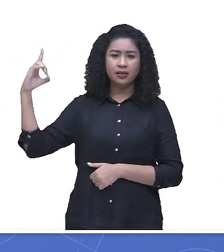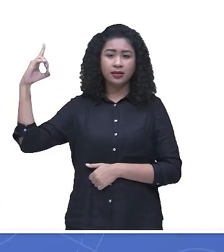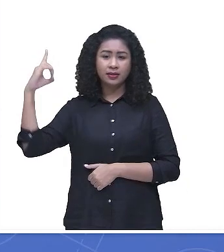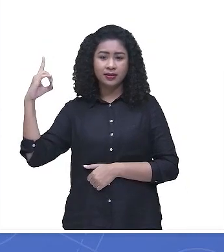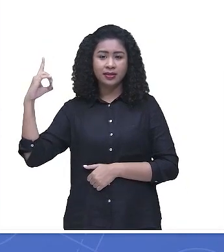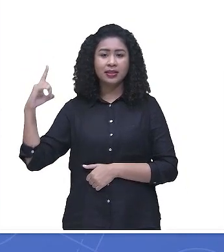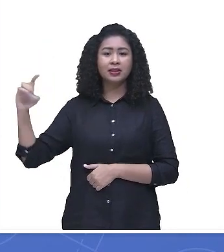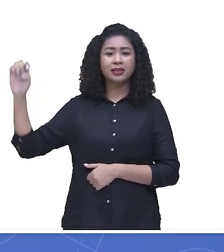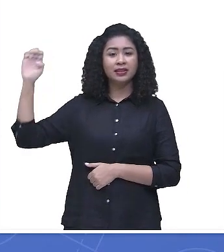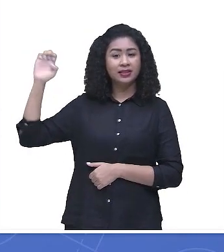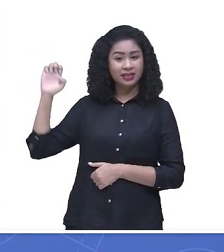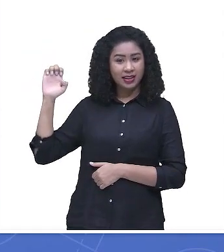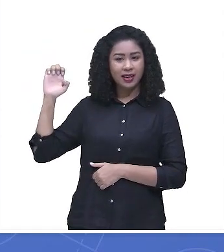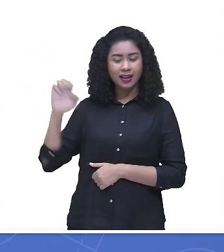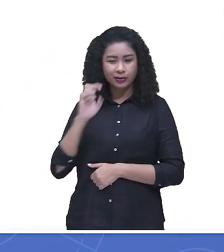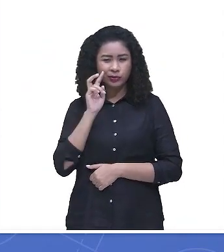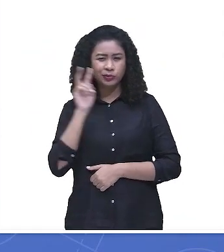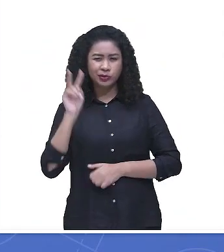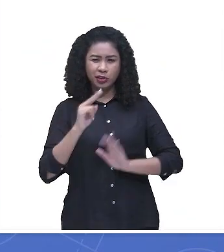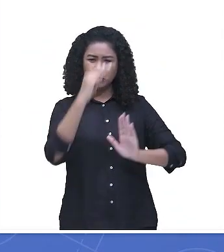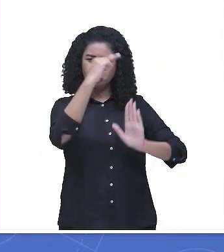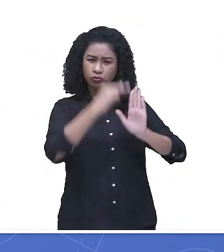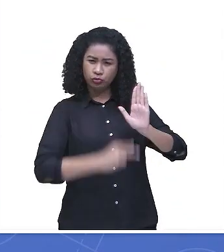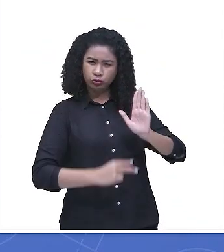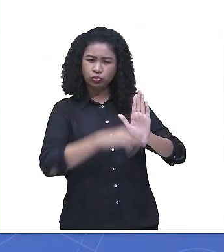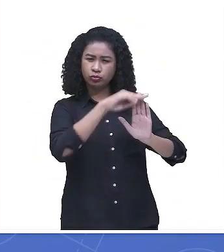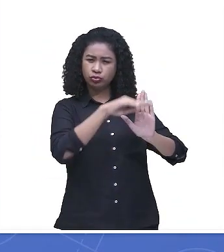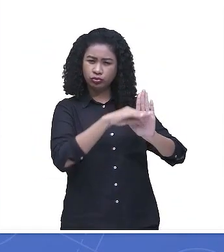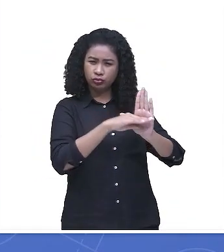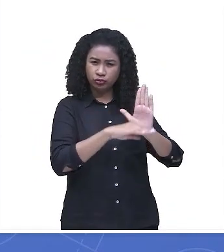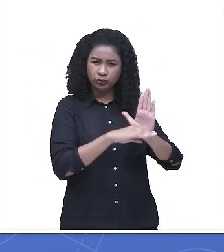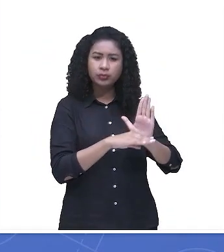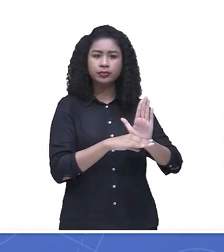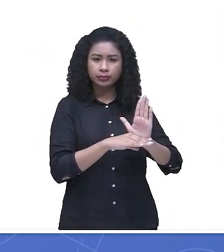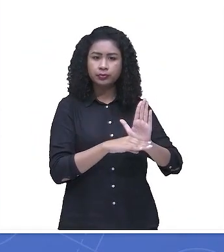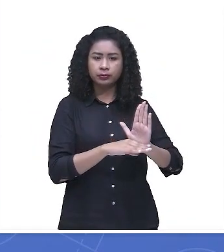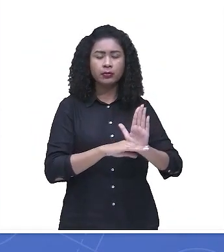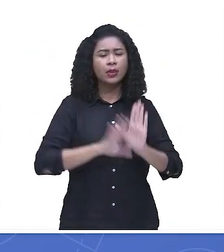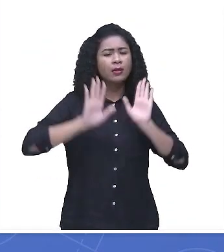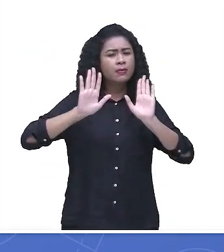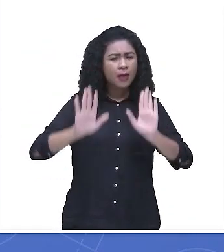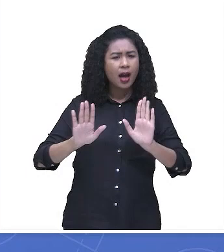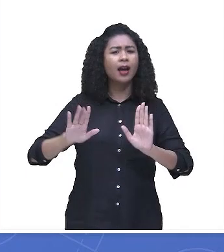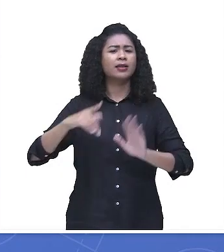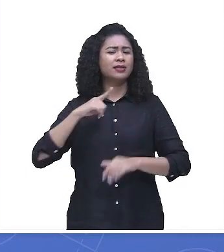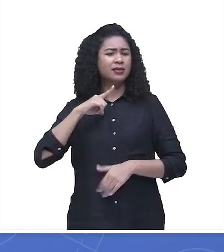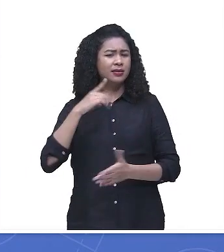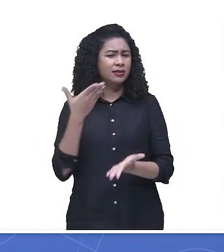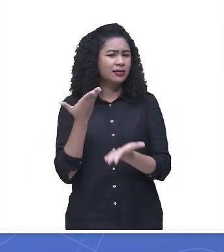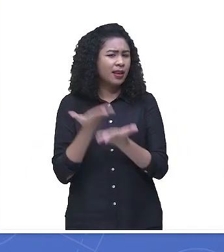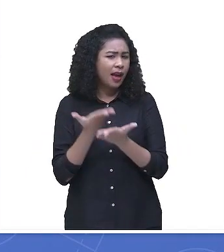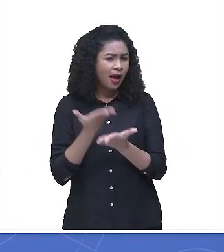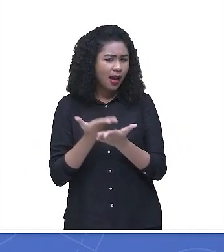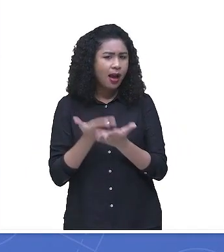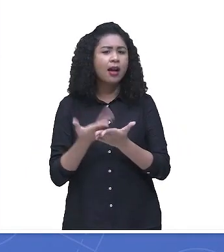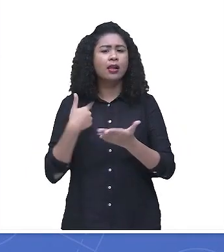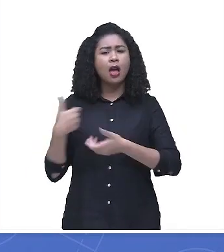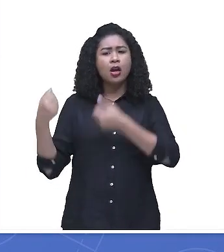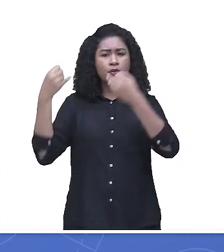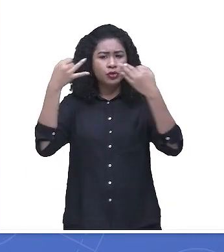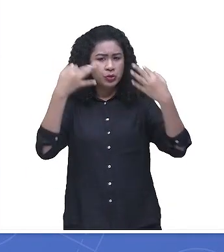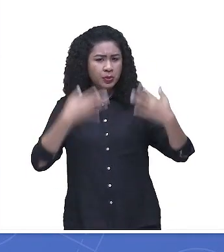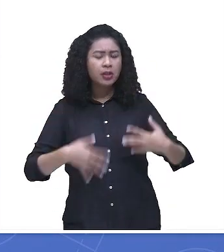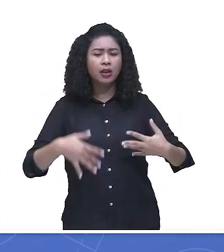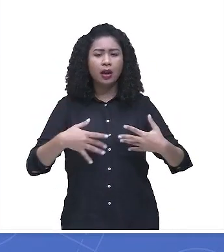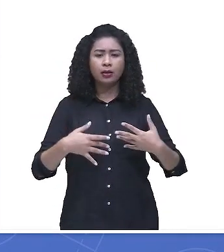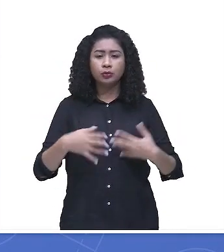D, acadianos e caldeus e a E, sumérios e hititas. Em algum momento das aulas, vocês ouviram o nome desses povos,